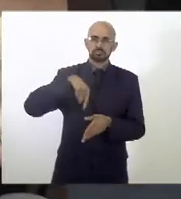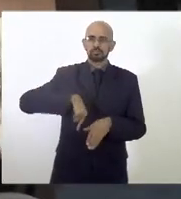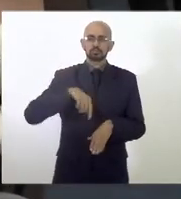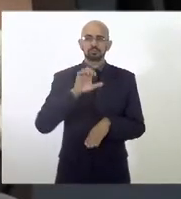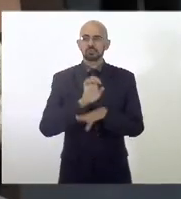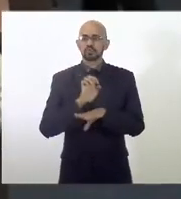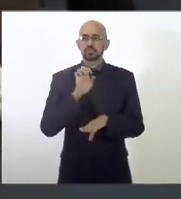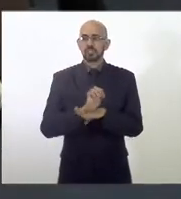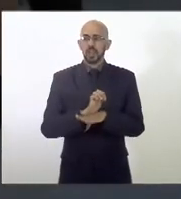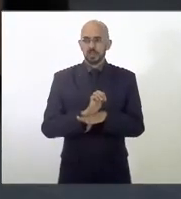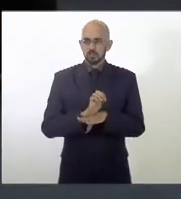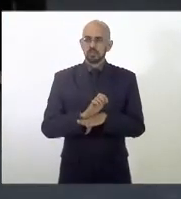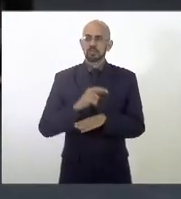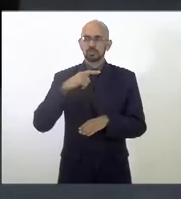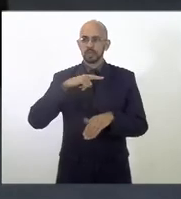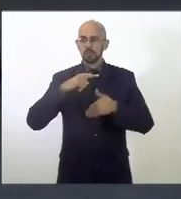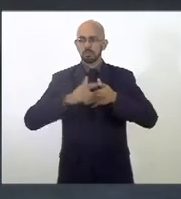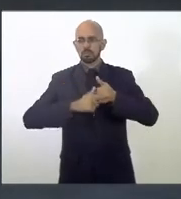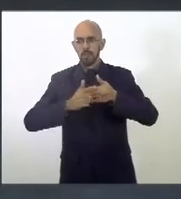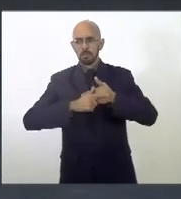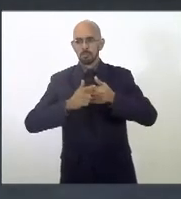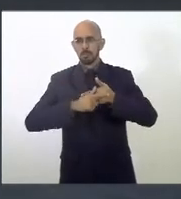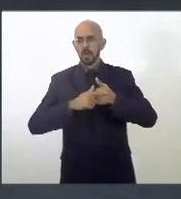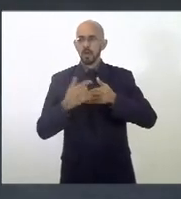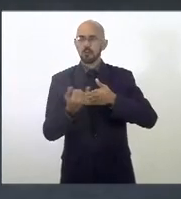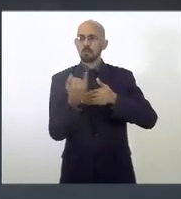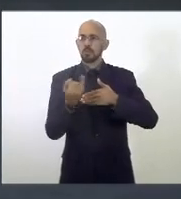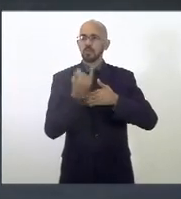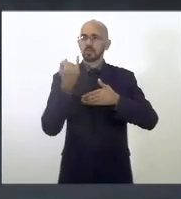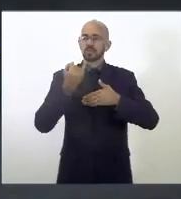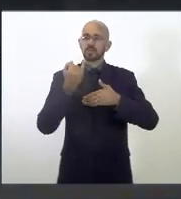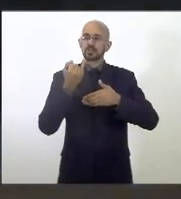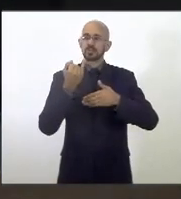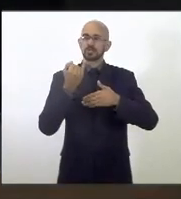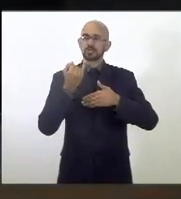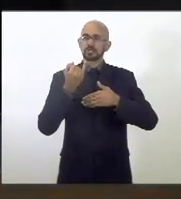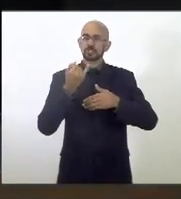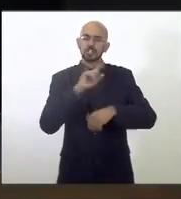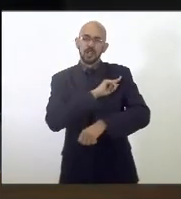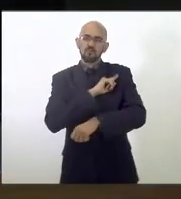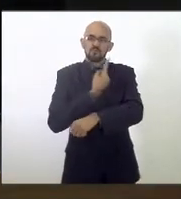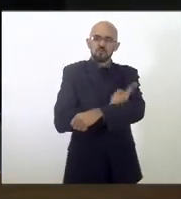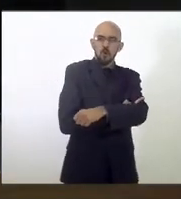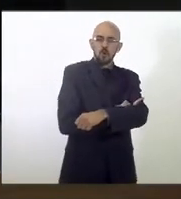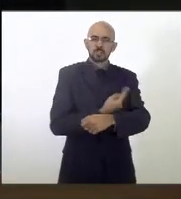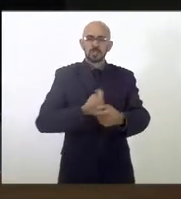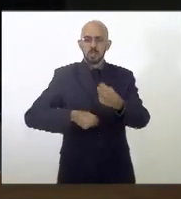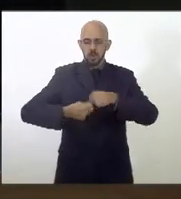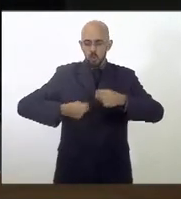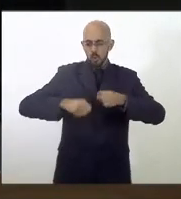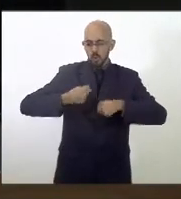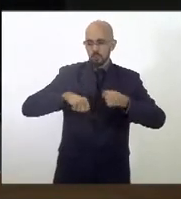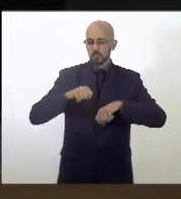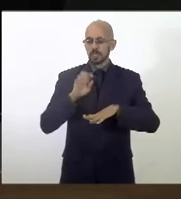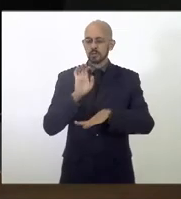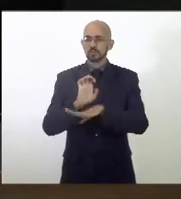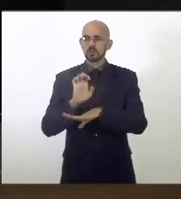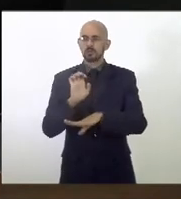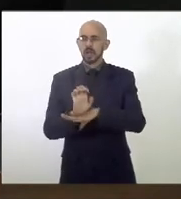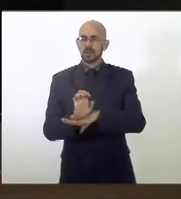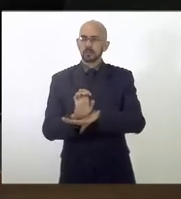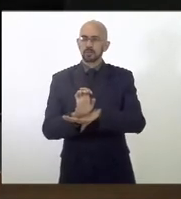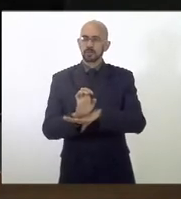papel fundamental aqui, sabemos da força que tem também na questão econômica do Estado, e que a gente tem